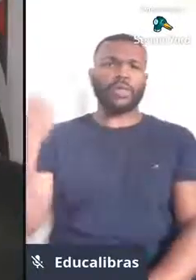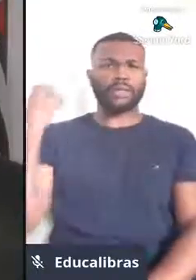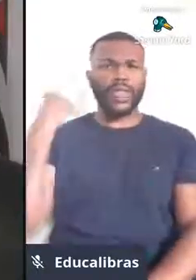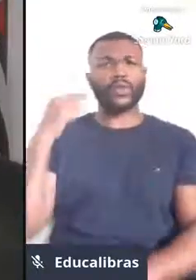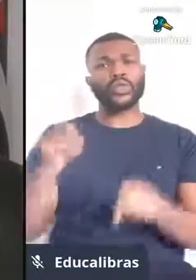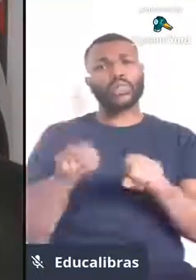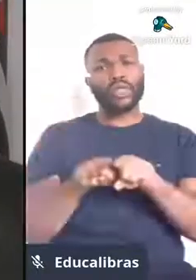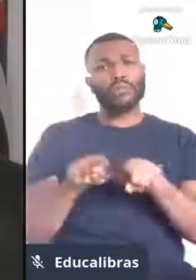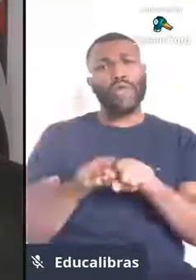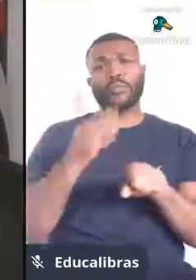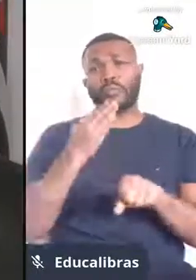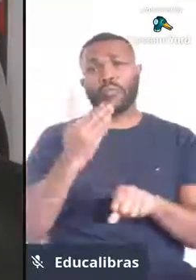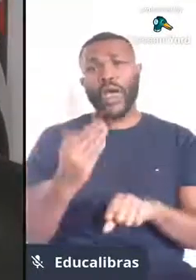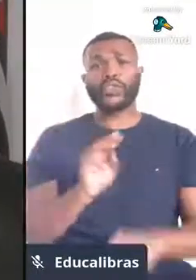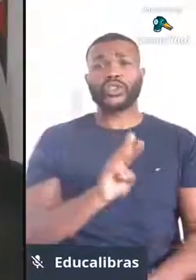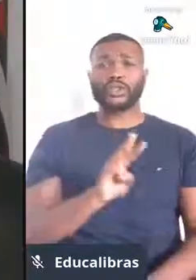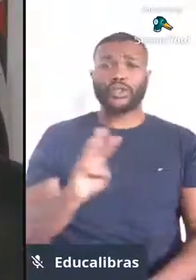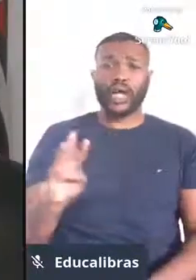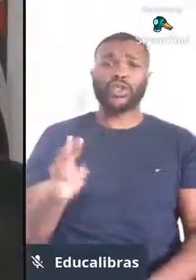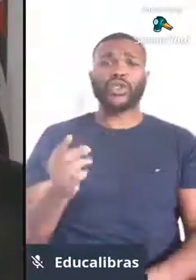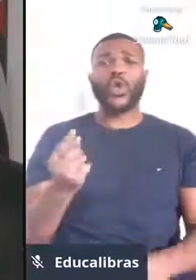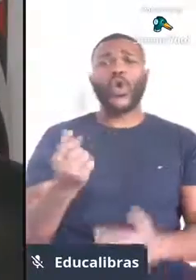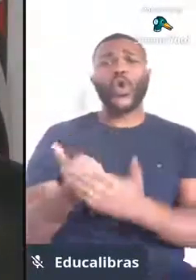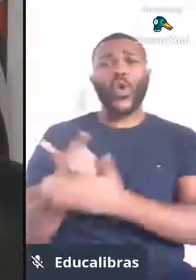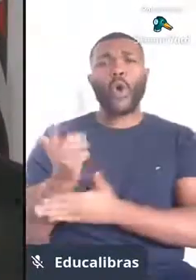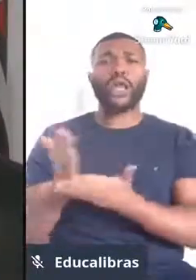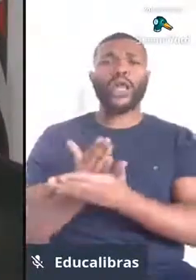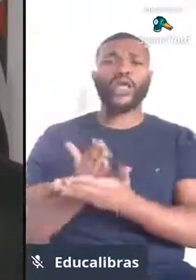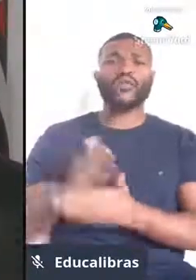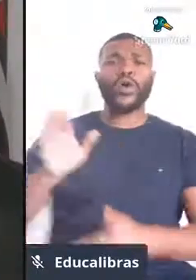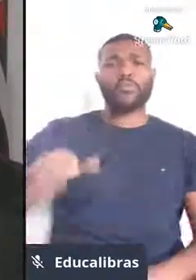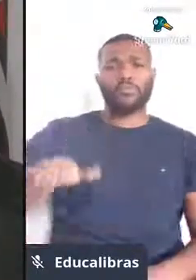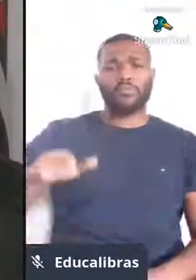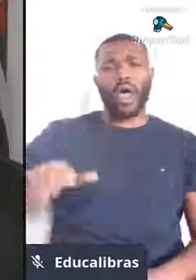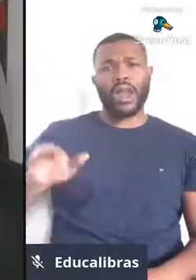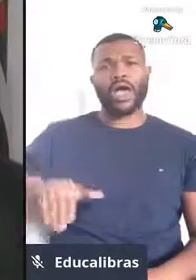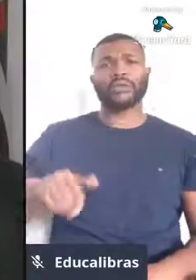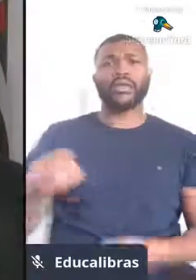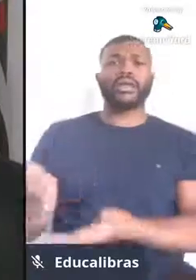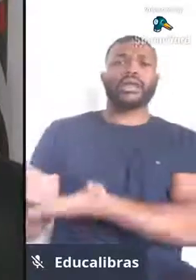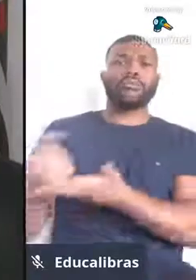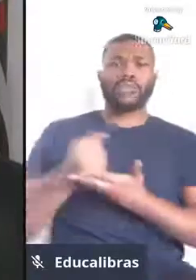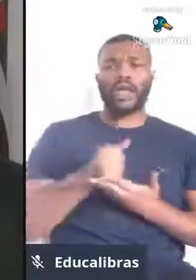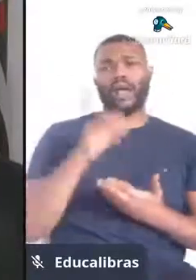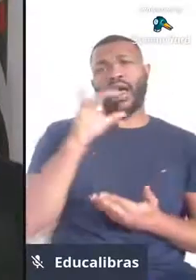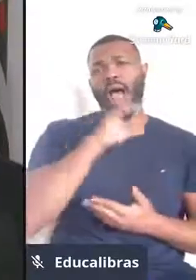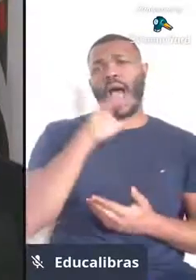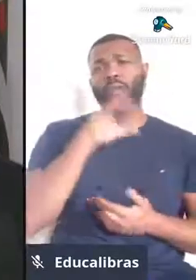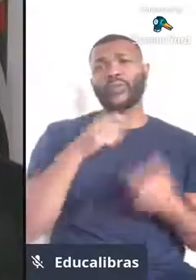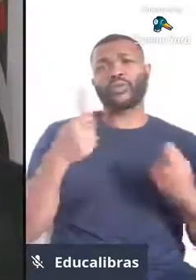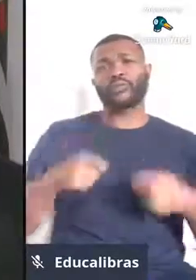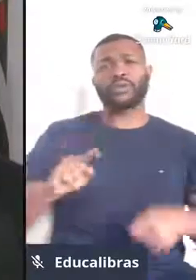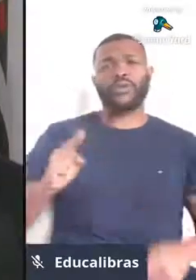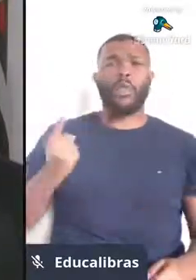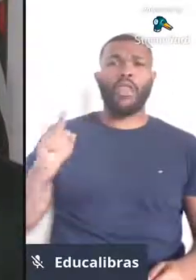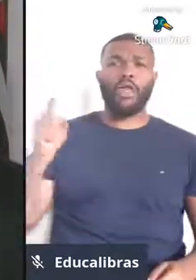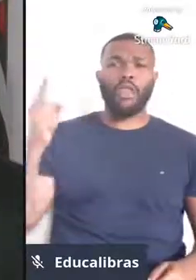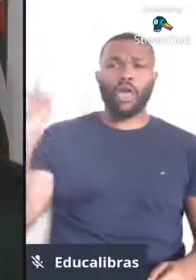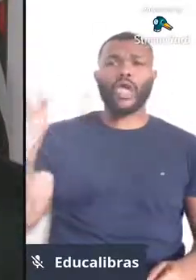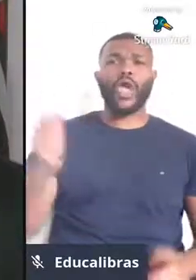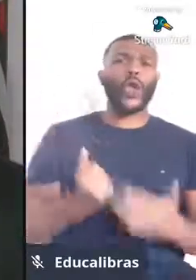te sai mais barato, né? A entrega é de um dia para o outro, você não tem que se deslocar, você não gasta dinheiro com